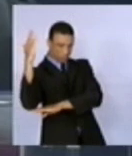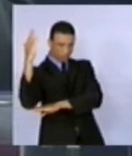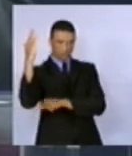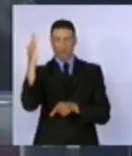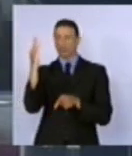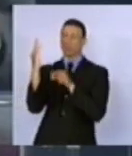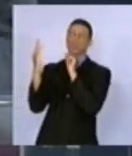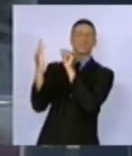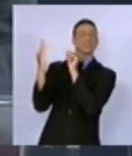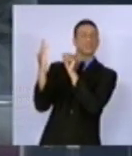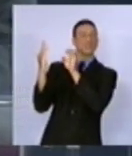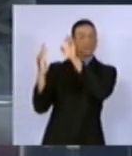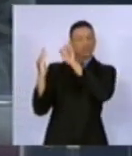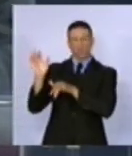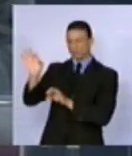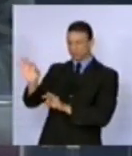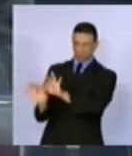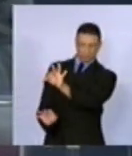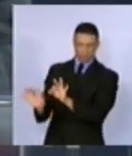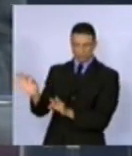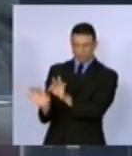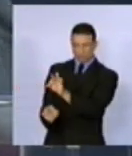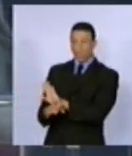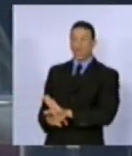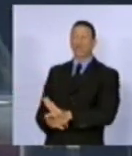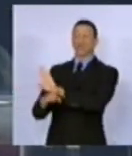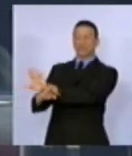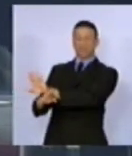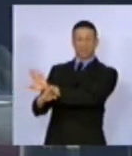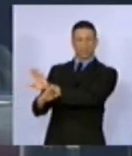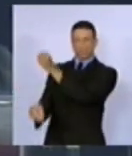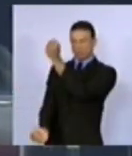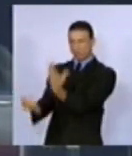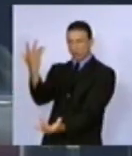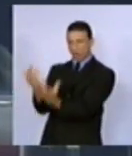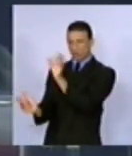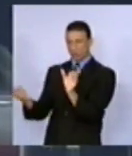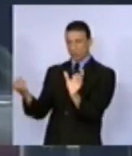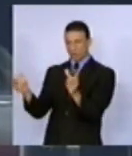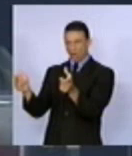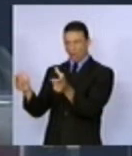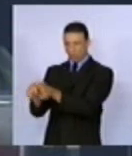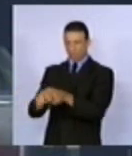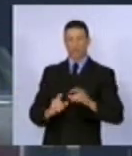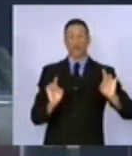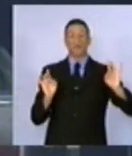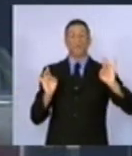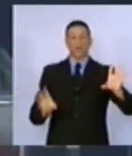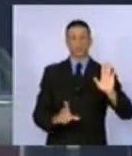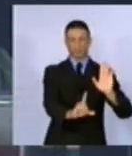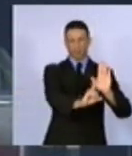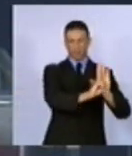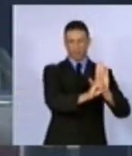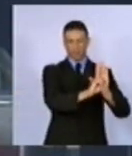o disciplinamento de como fazer a prática de 20 desse decreto federal